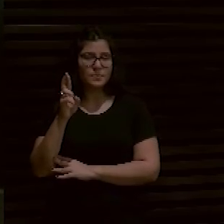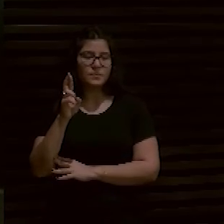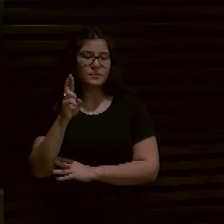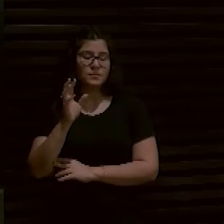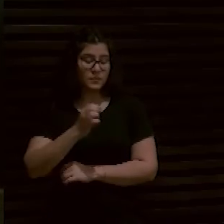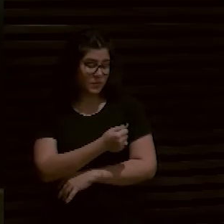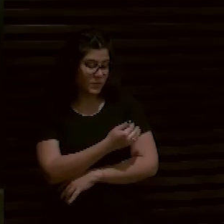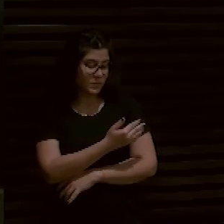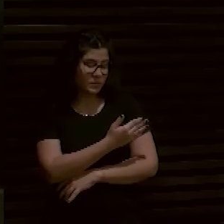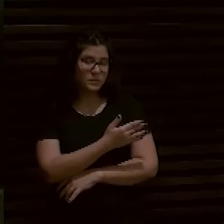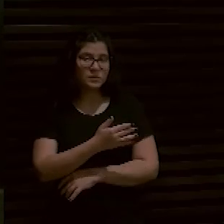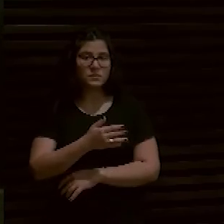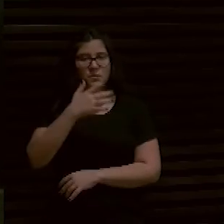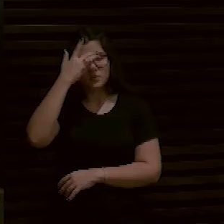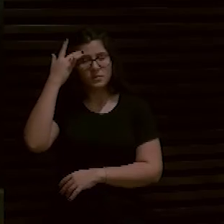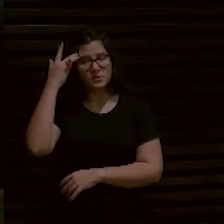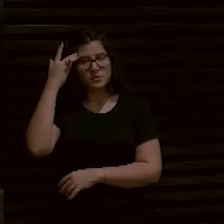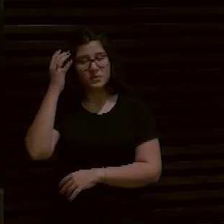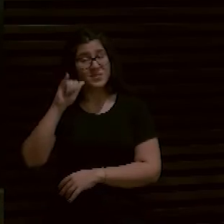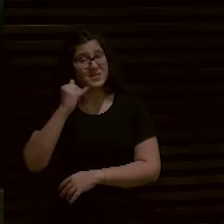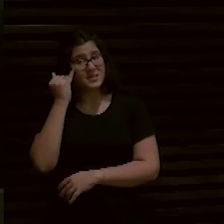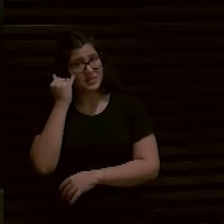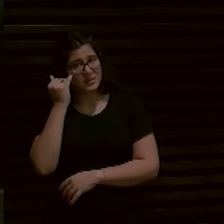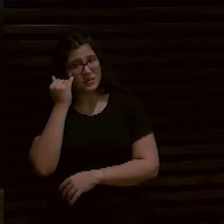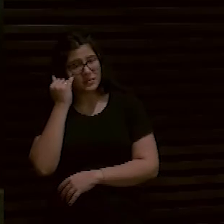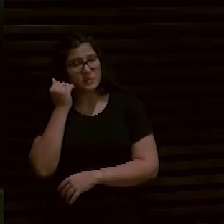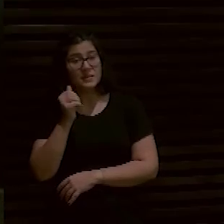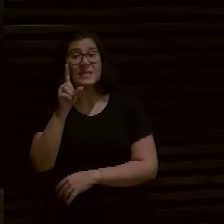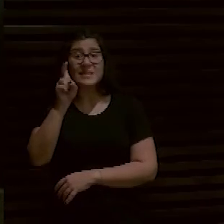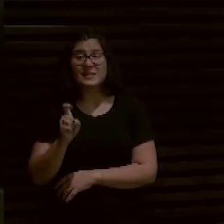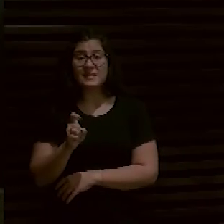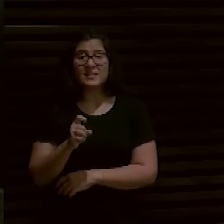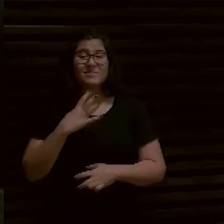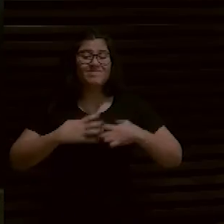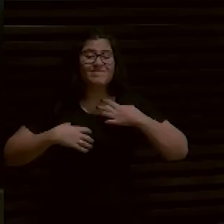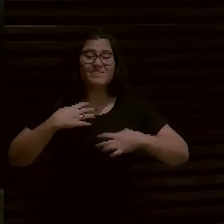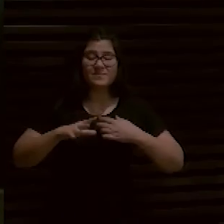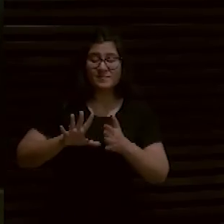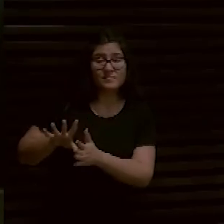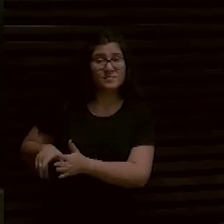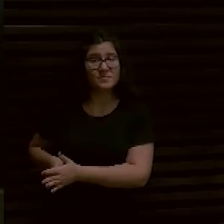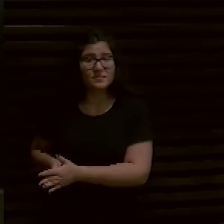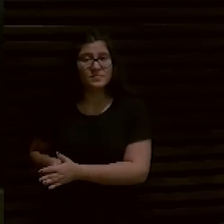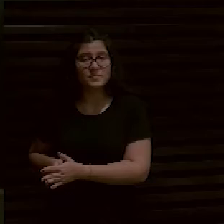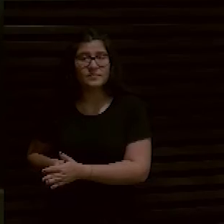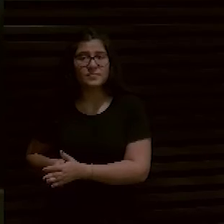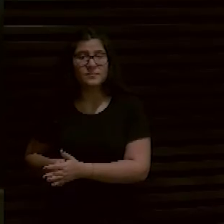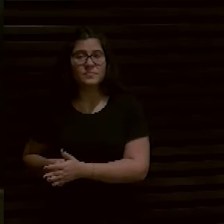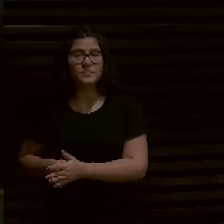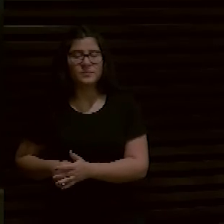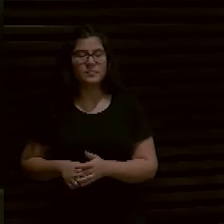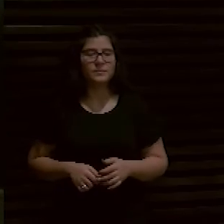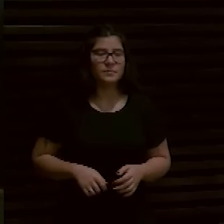O coração do homem, Jeremias, é desesperadamente corrupto, ou melhor dizendo, numa melhor